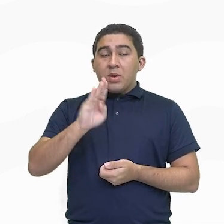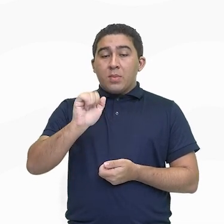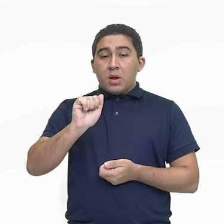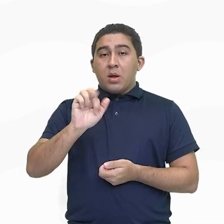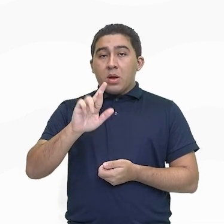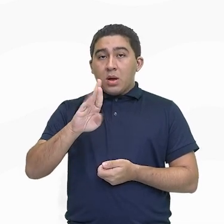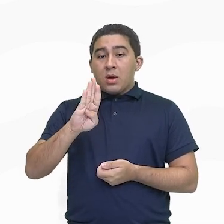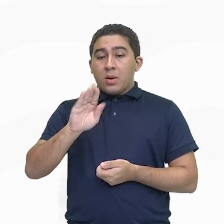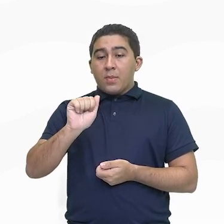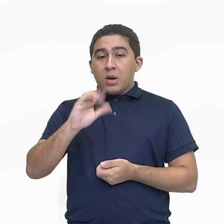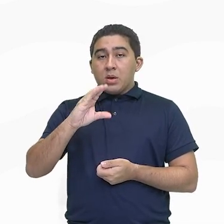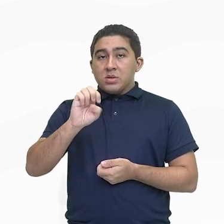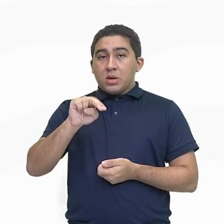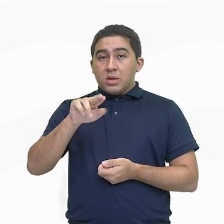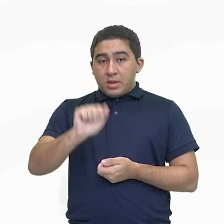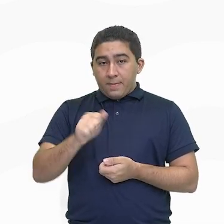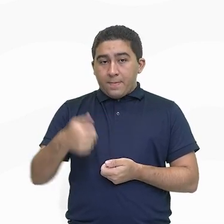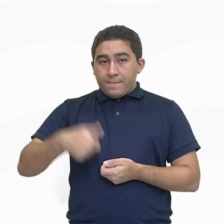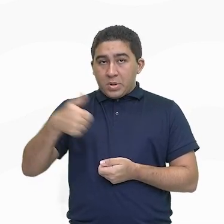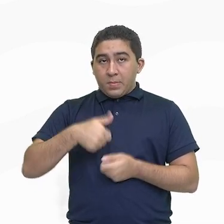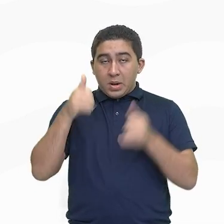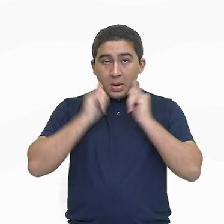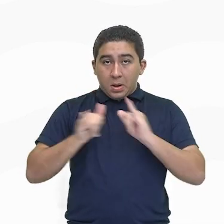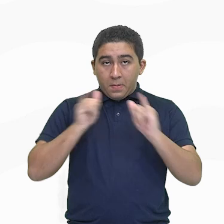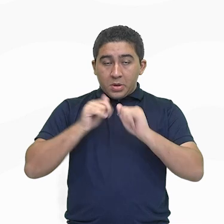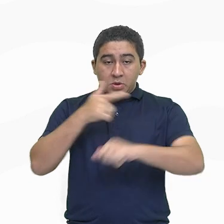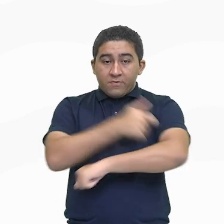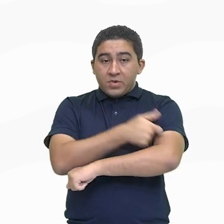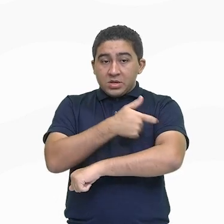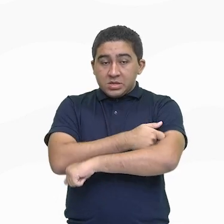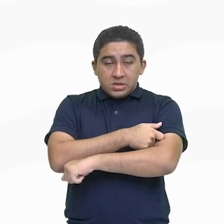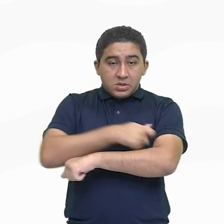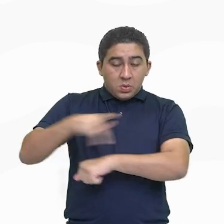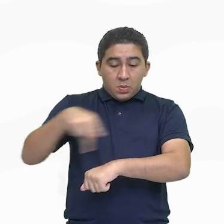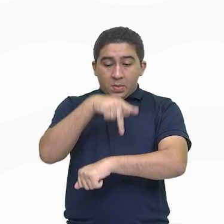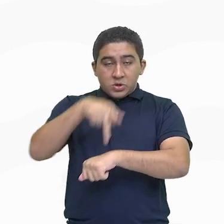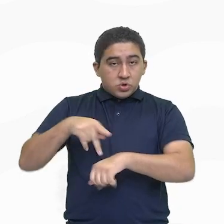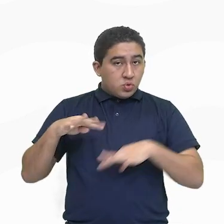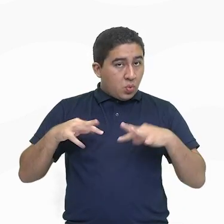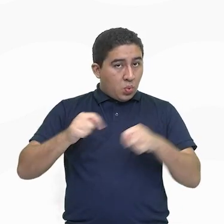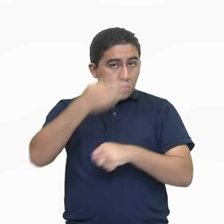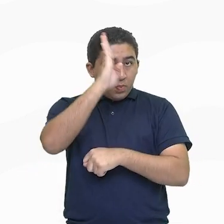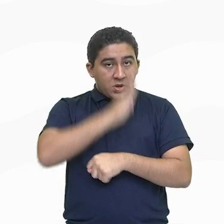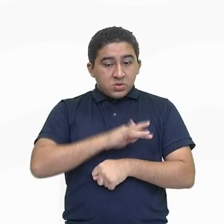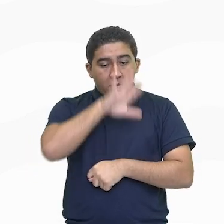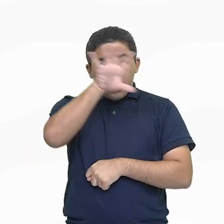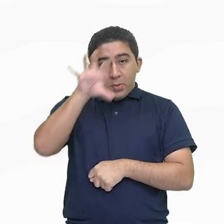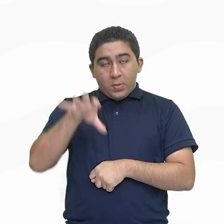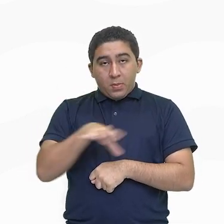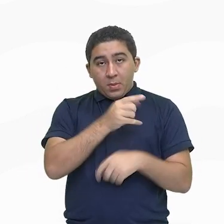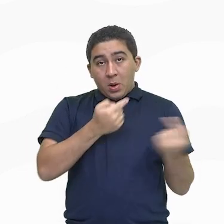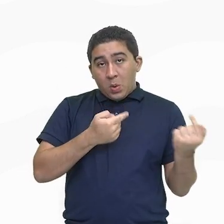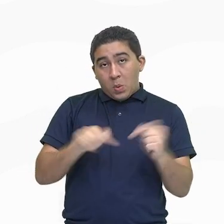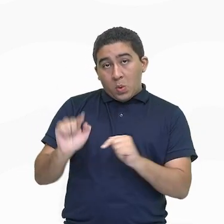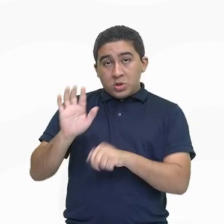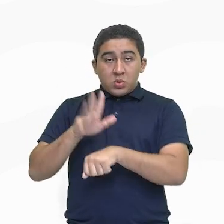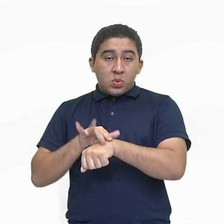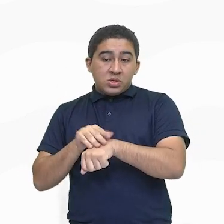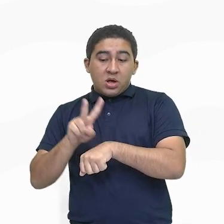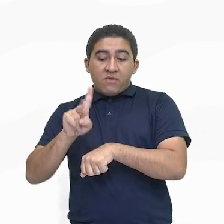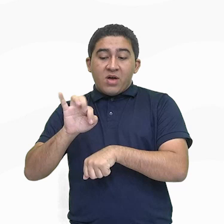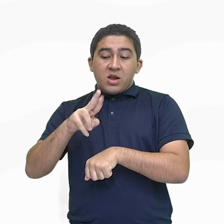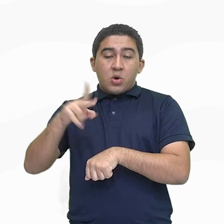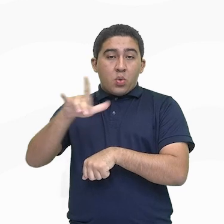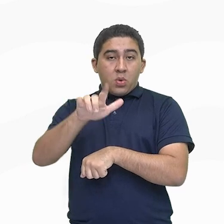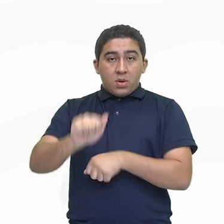A primeira campanha de vacinação em massa no Brasil, né, que foi contra a varíola, lá na cidade do Rio de